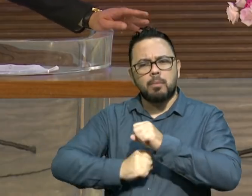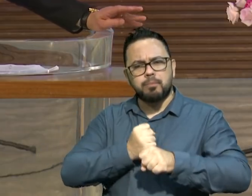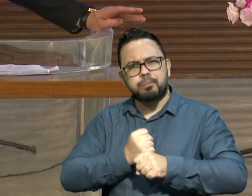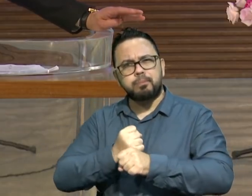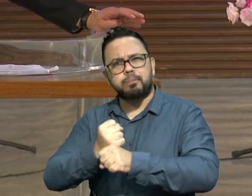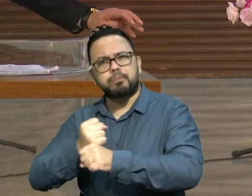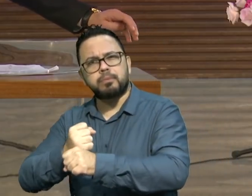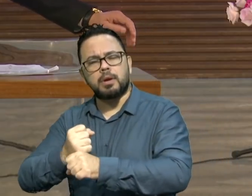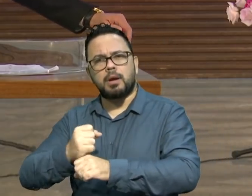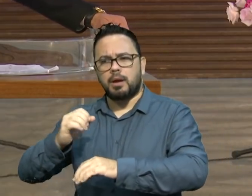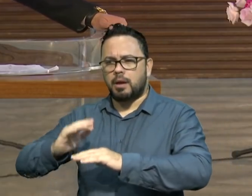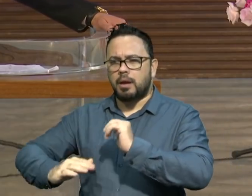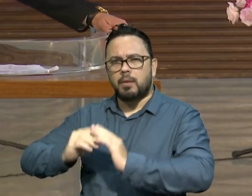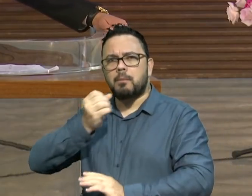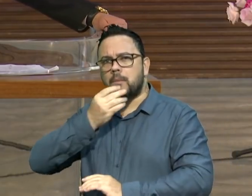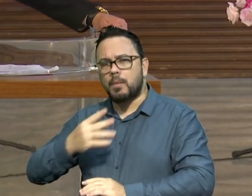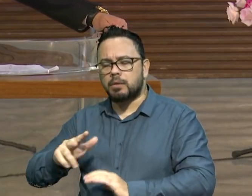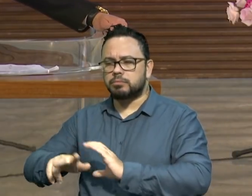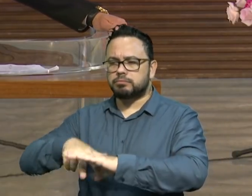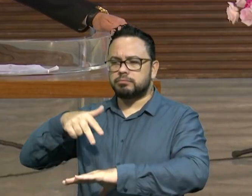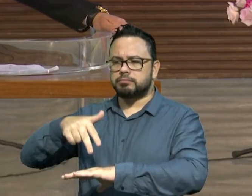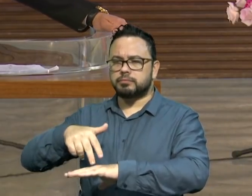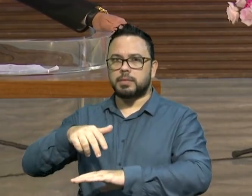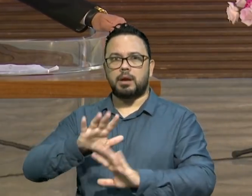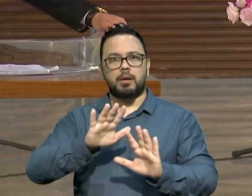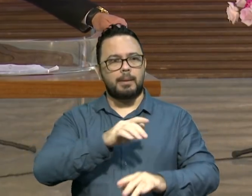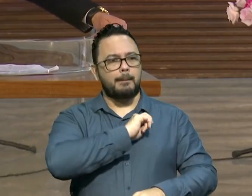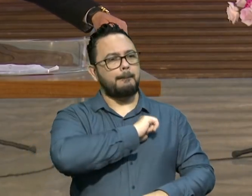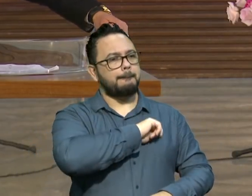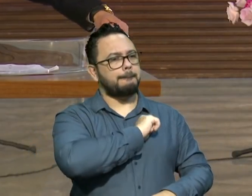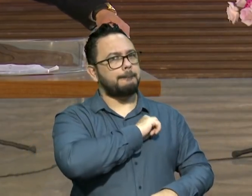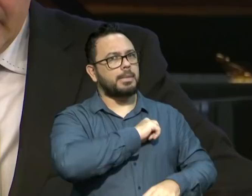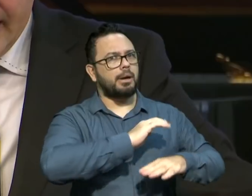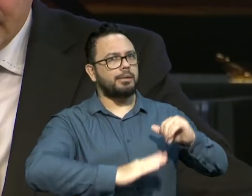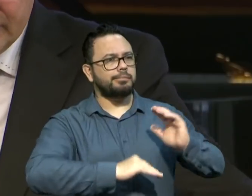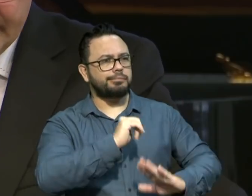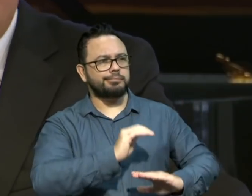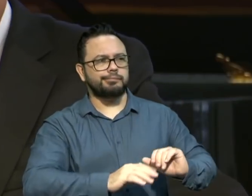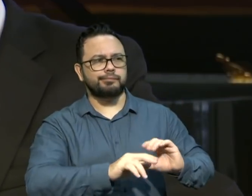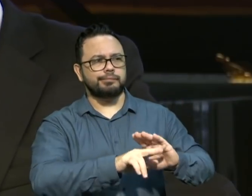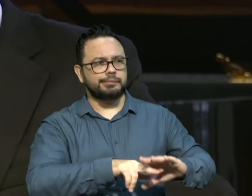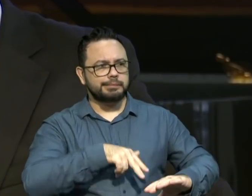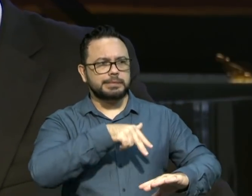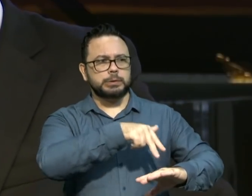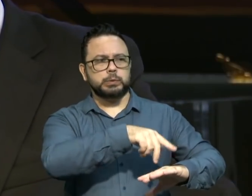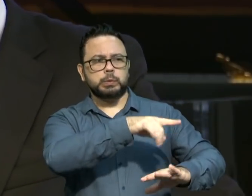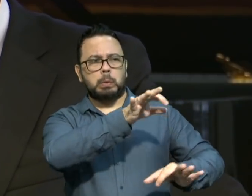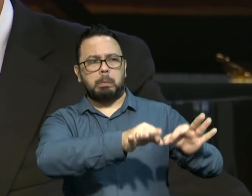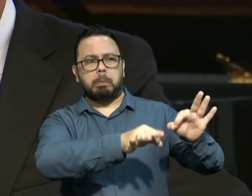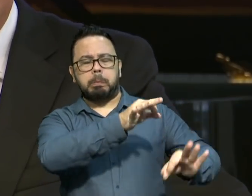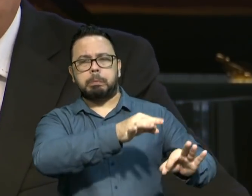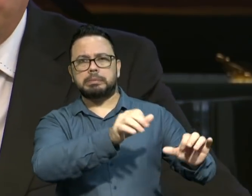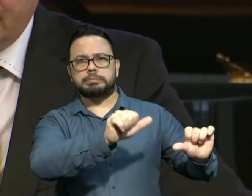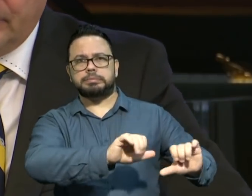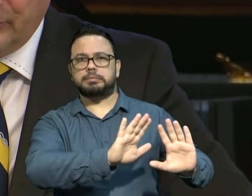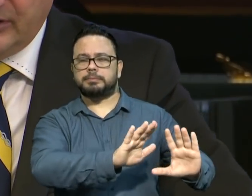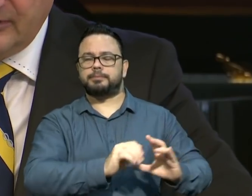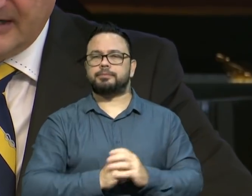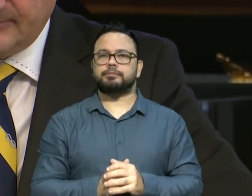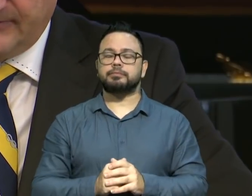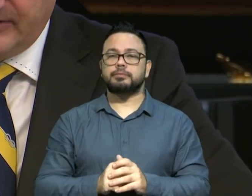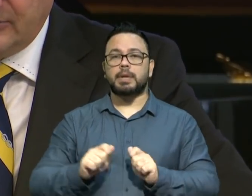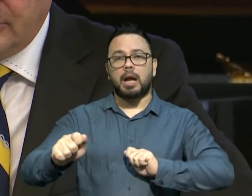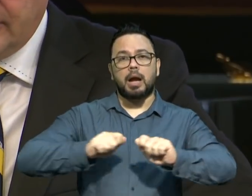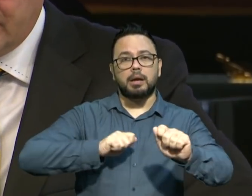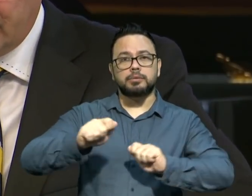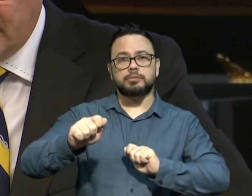o mal para a ressurreição do juízo ato 7 versus 60 um